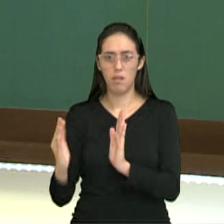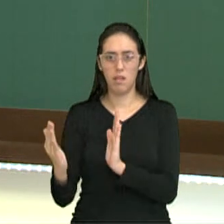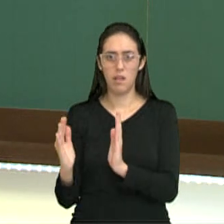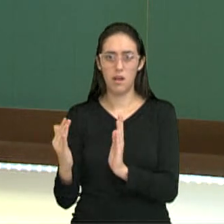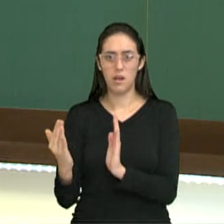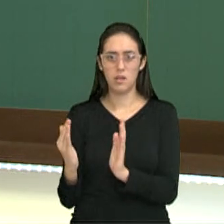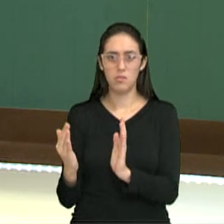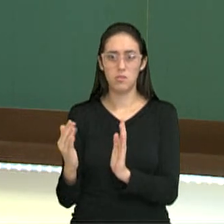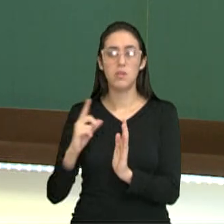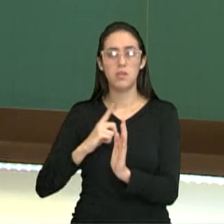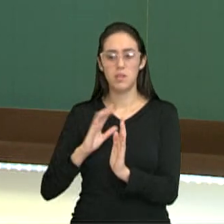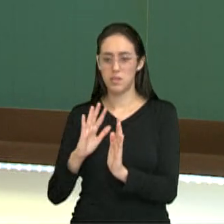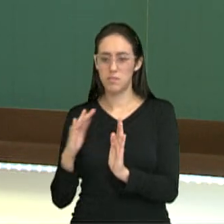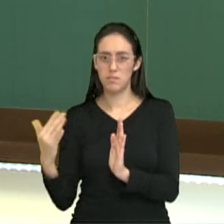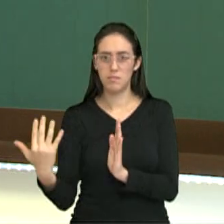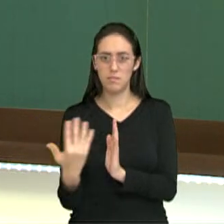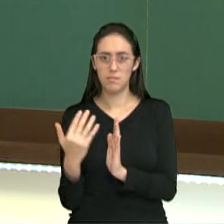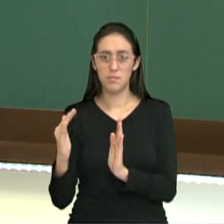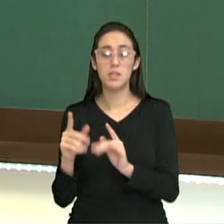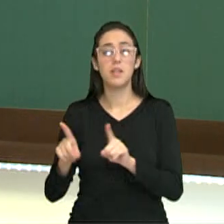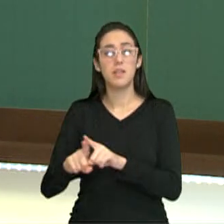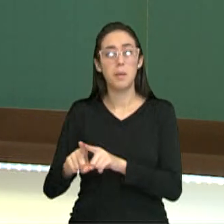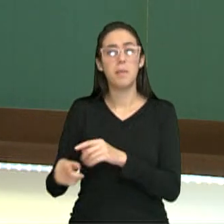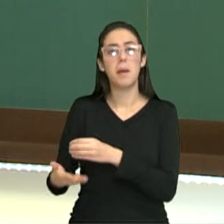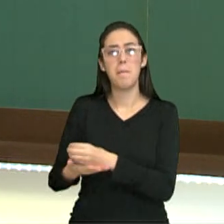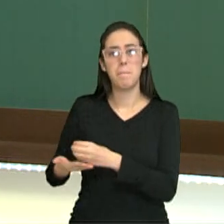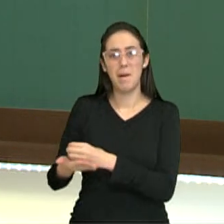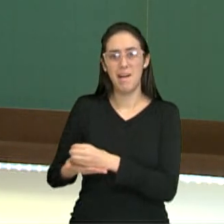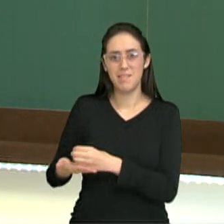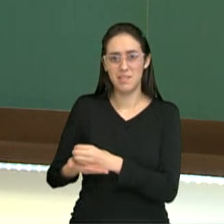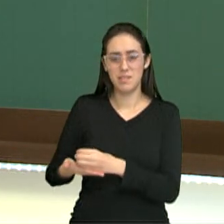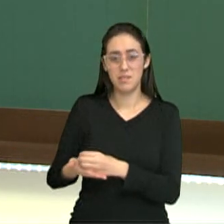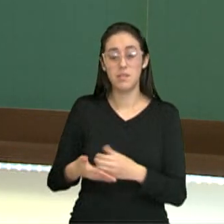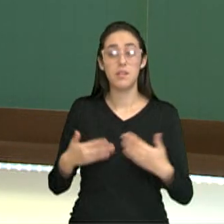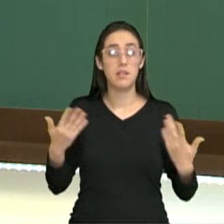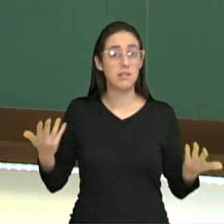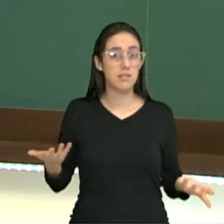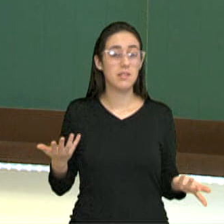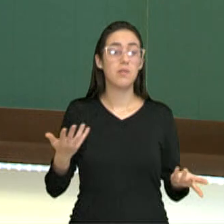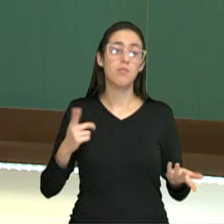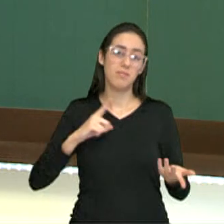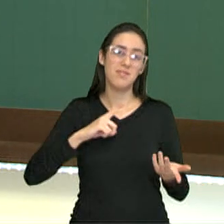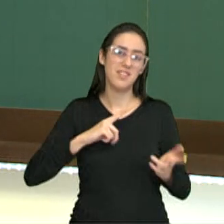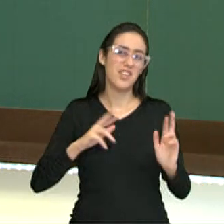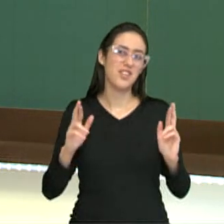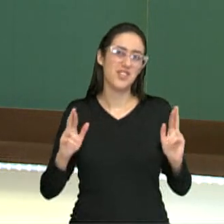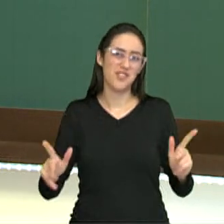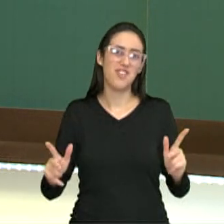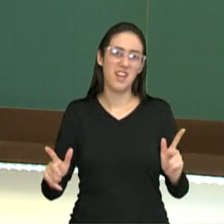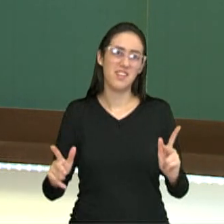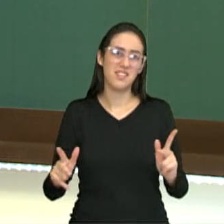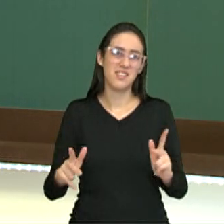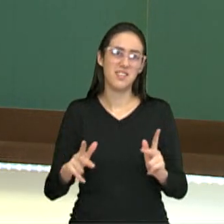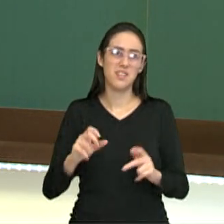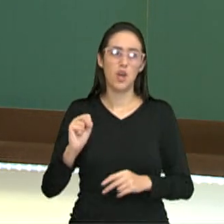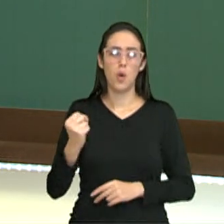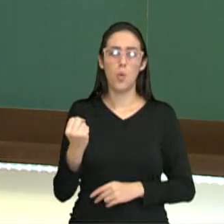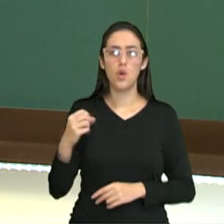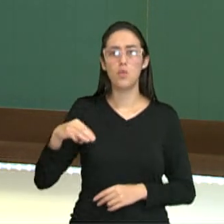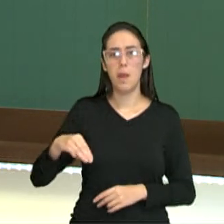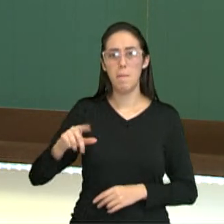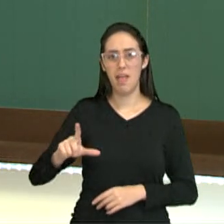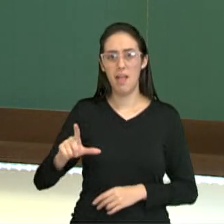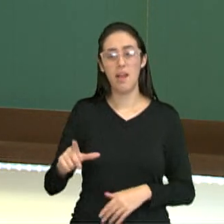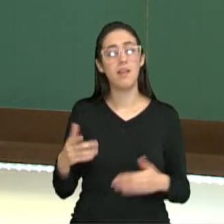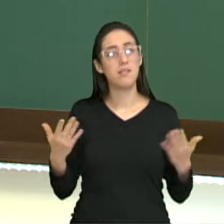em toda a sua volta e na base também. Isso vai fazer essa diferença do 8 ml. Então, essa